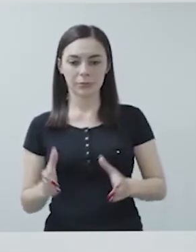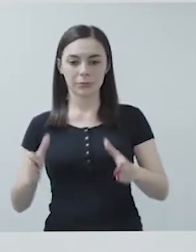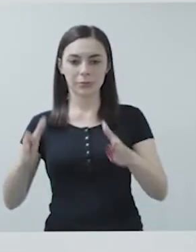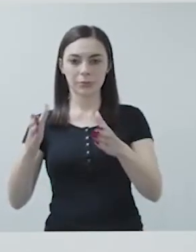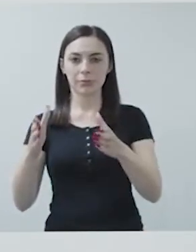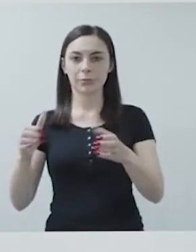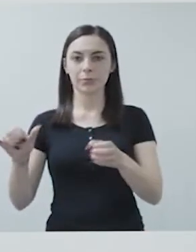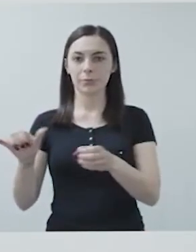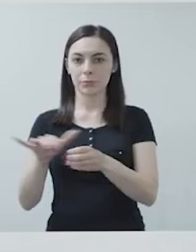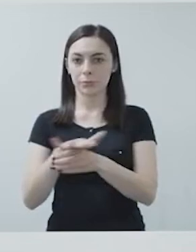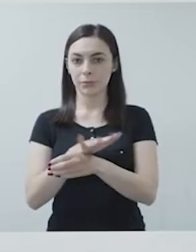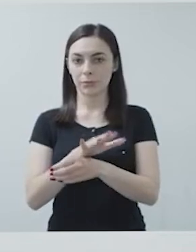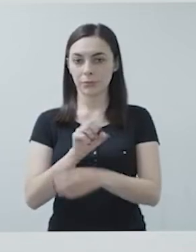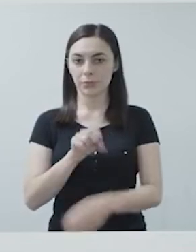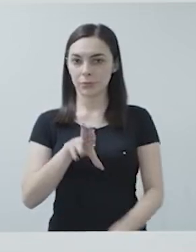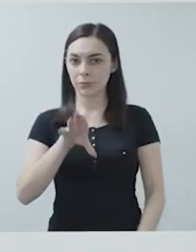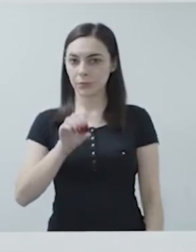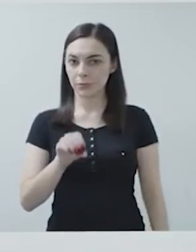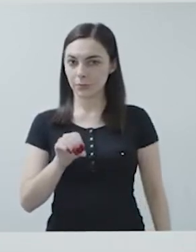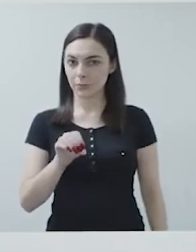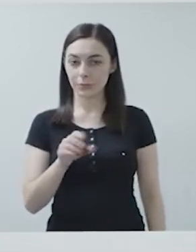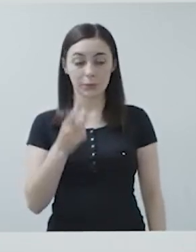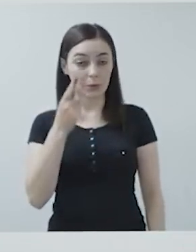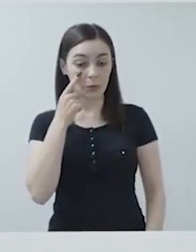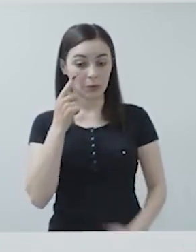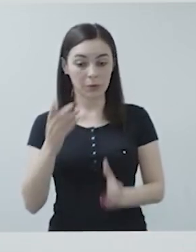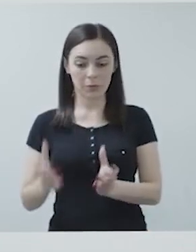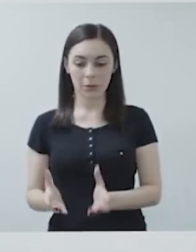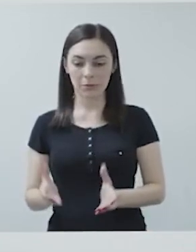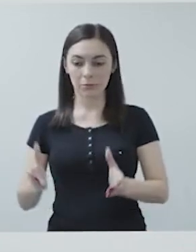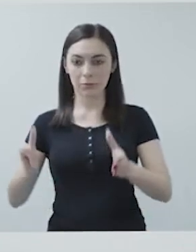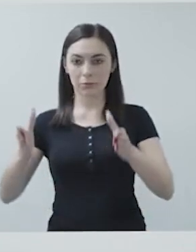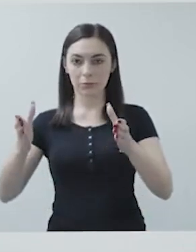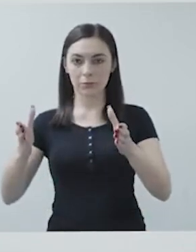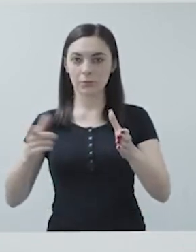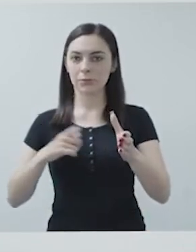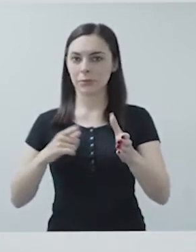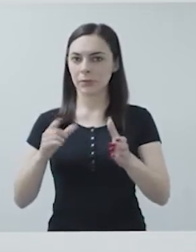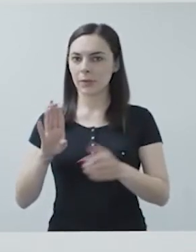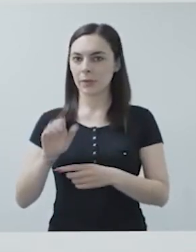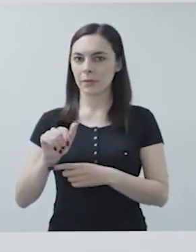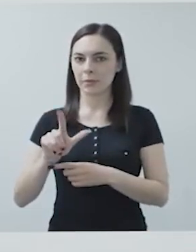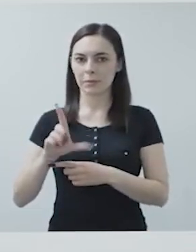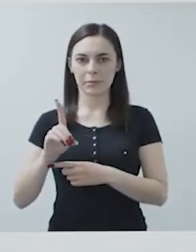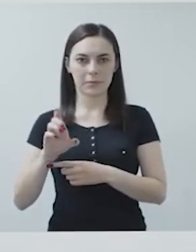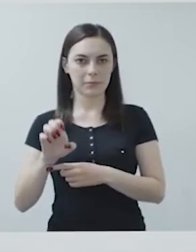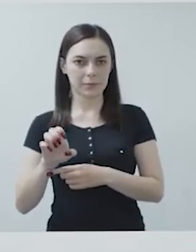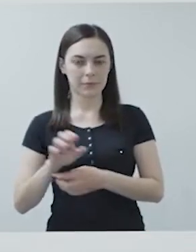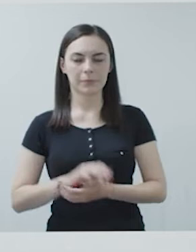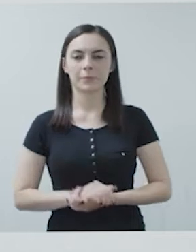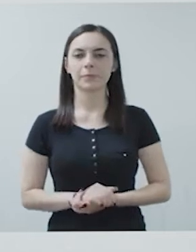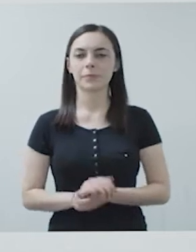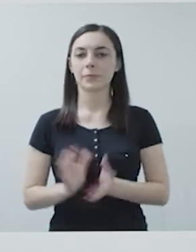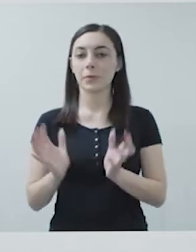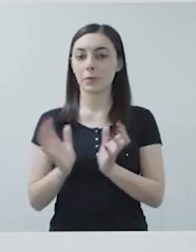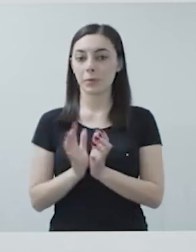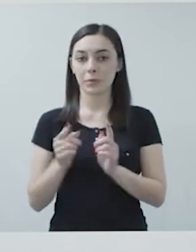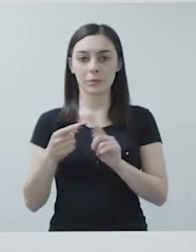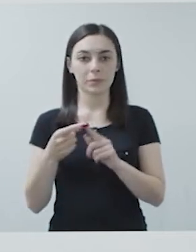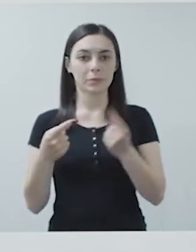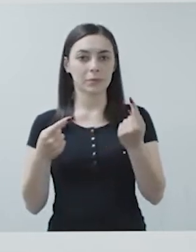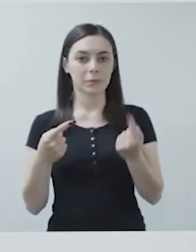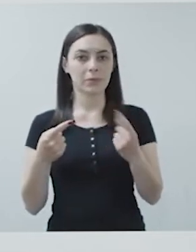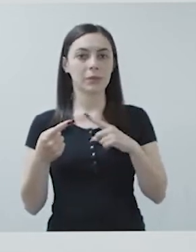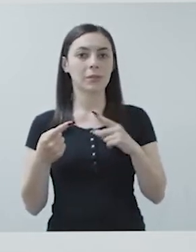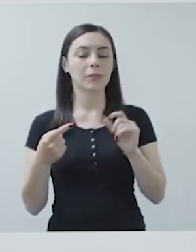cheio de suco? Preste atenção no recipiente. Agora nós temos um balde. E o conjunto número 1